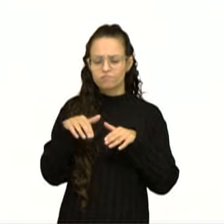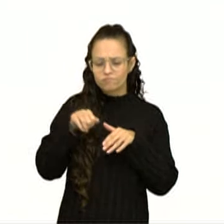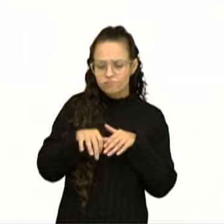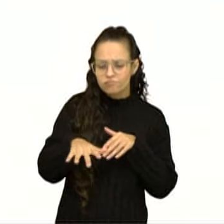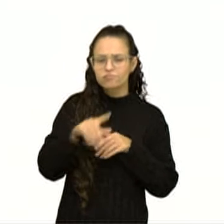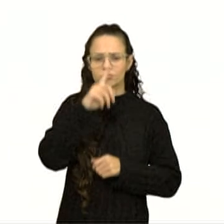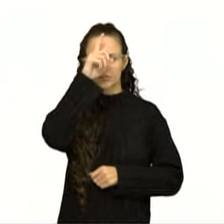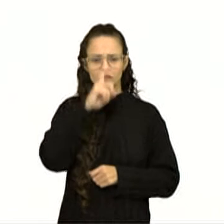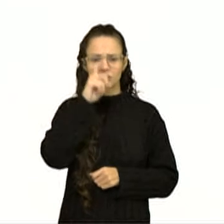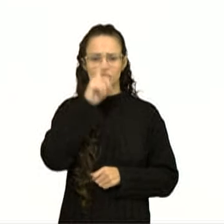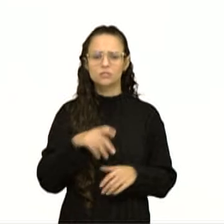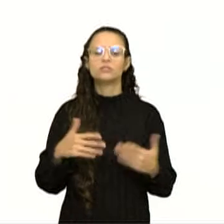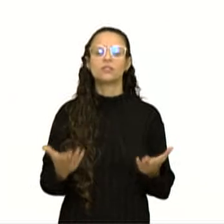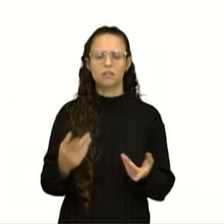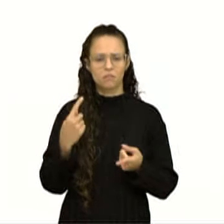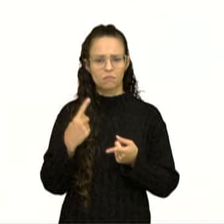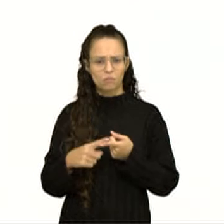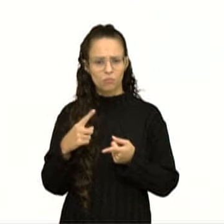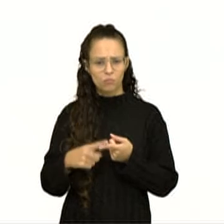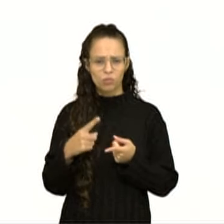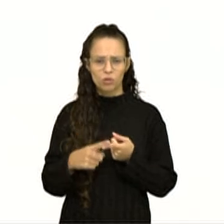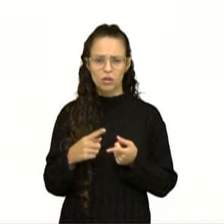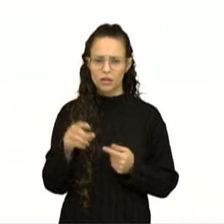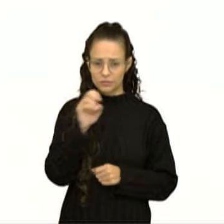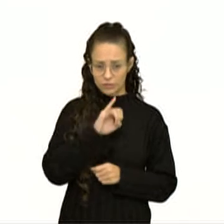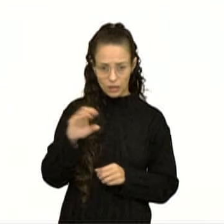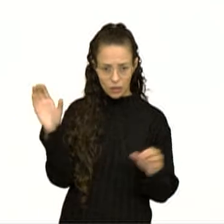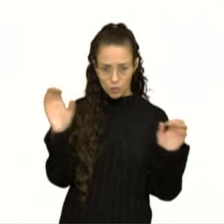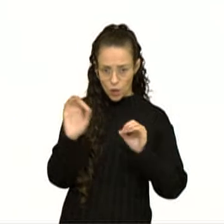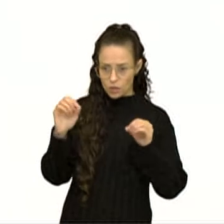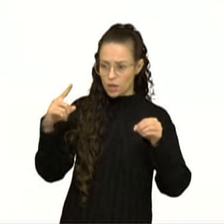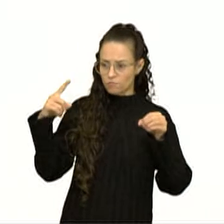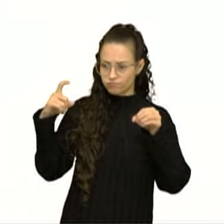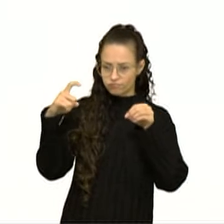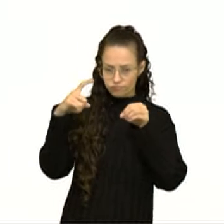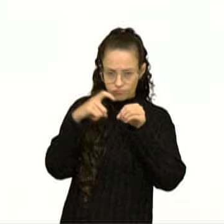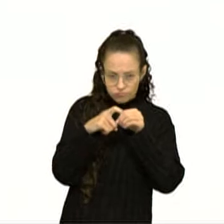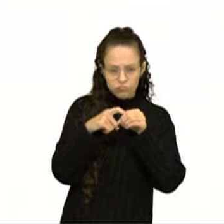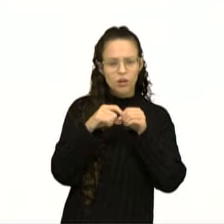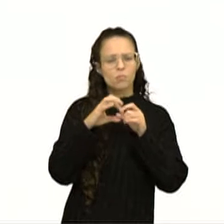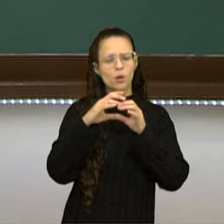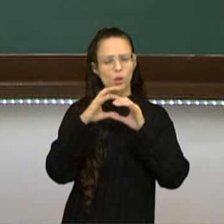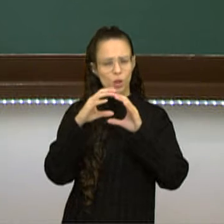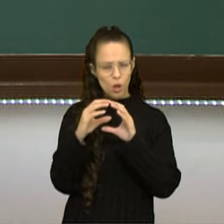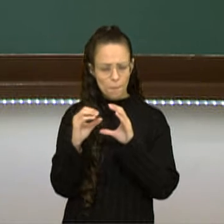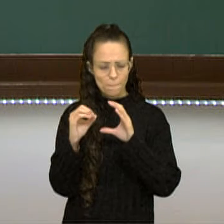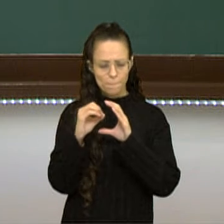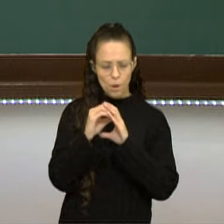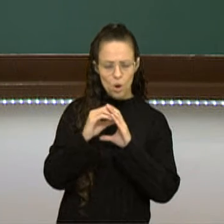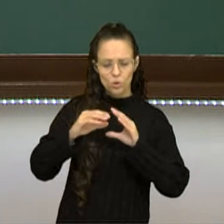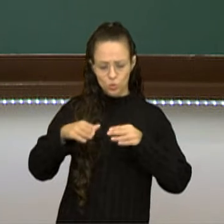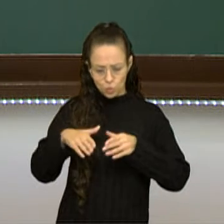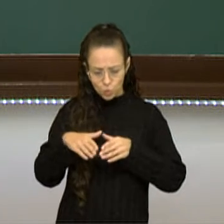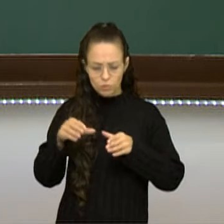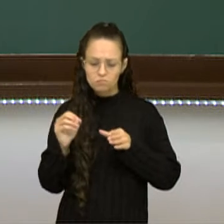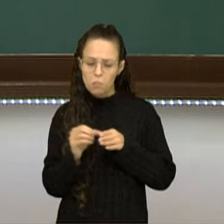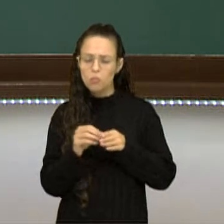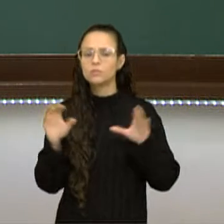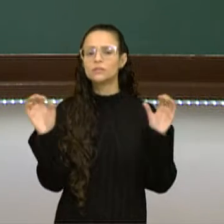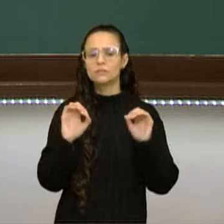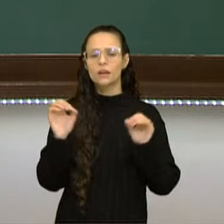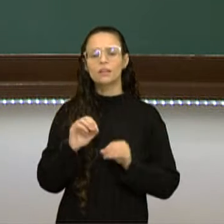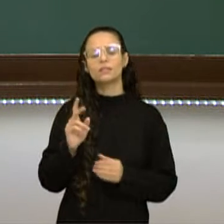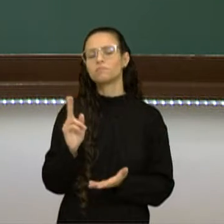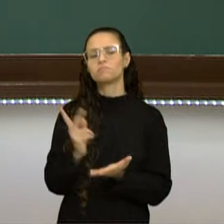que acontece? Por que se não houver essa implantação desse embrião no útero da menina, ela